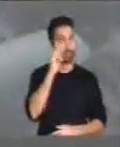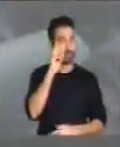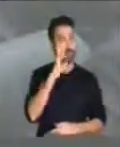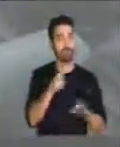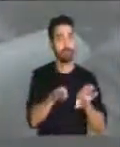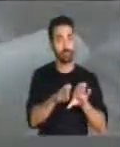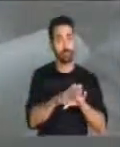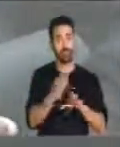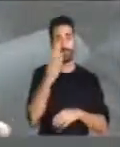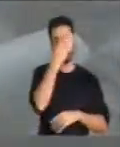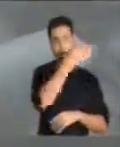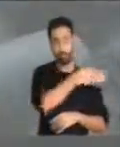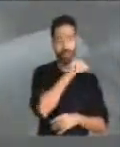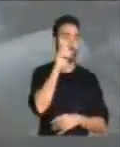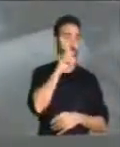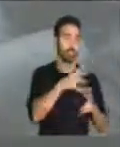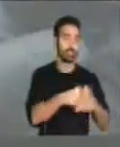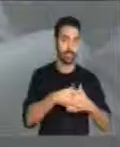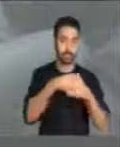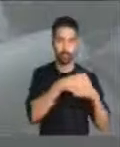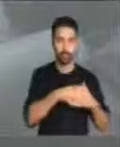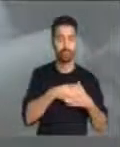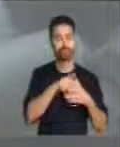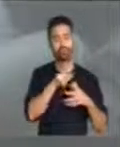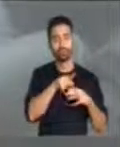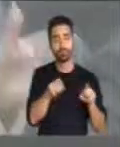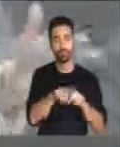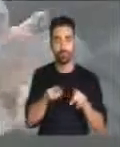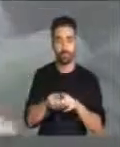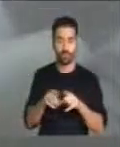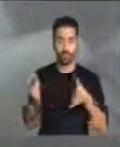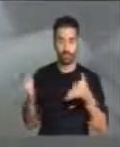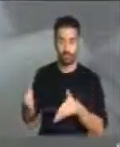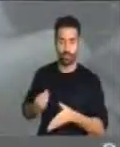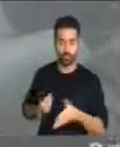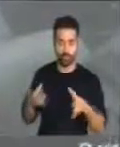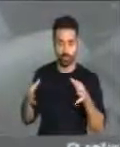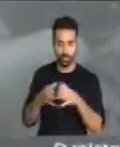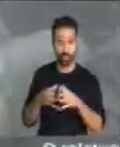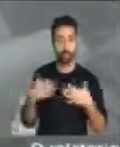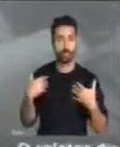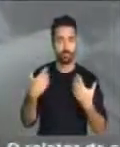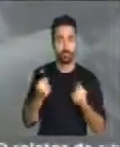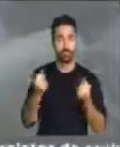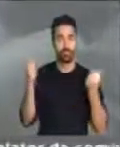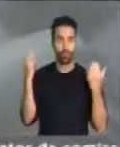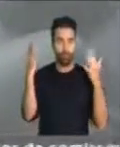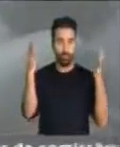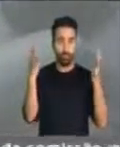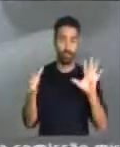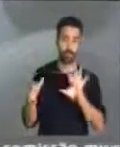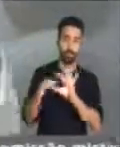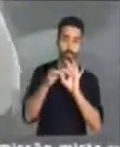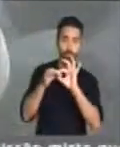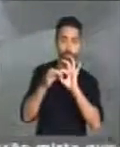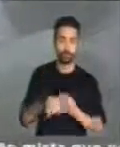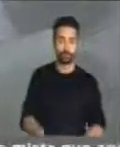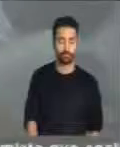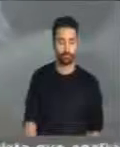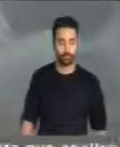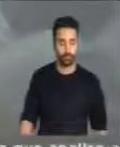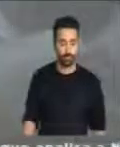Harvard, que faz parte da frente parlamentar da primeira infância, temos sim que comemorar a união dessas três